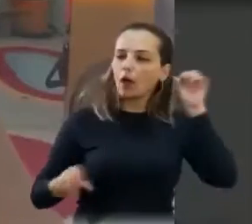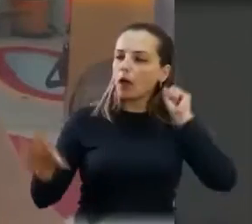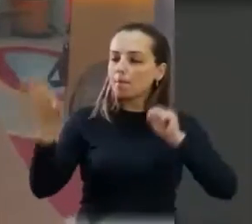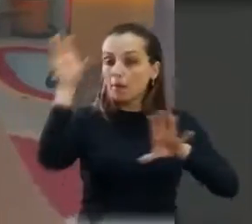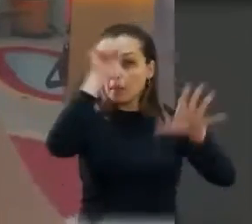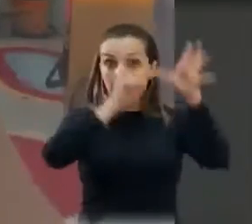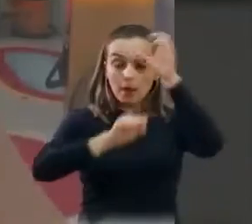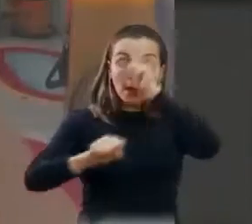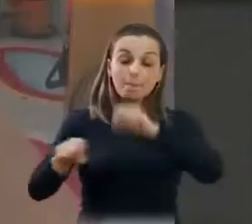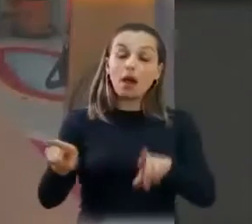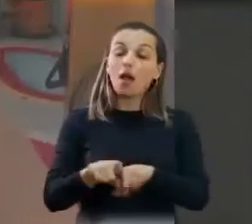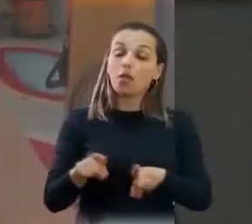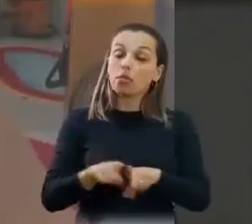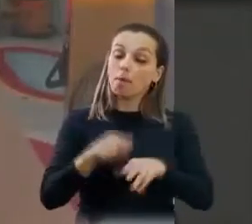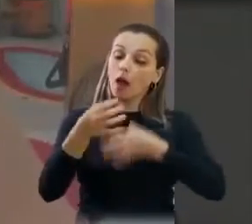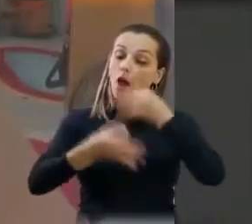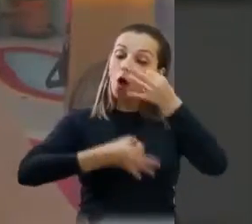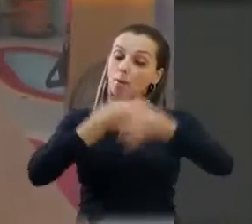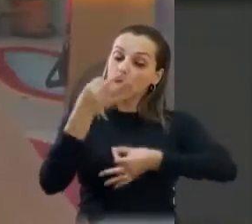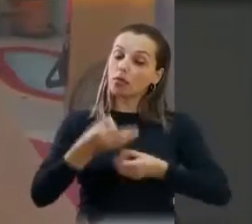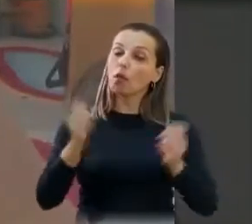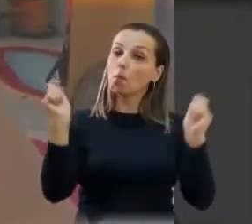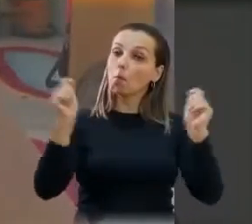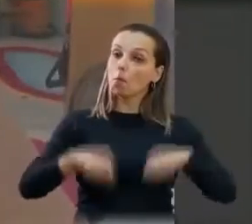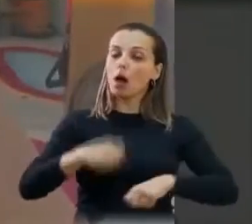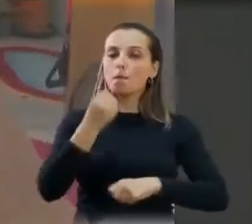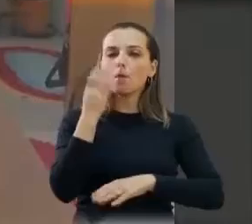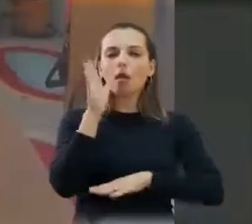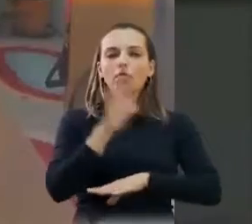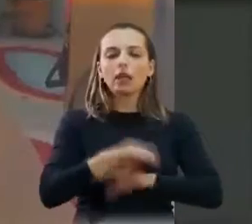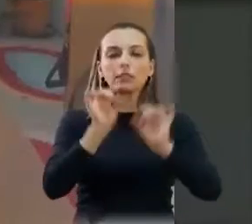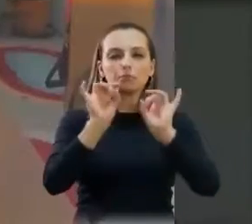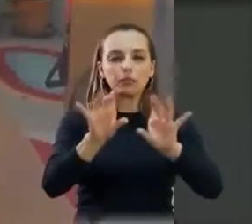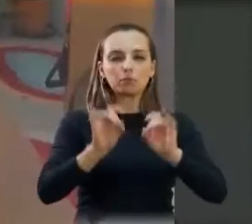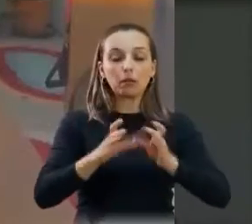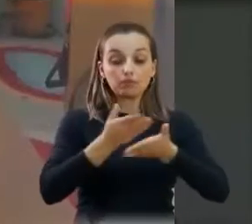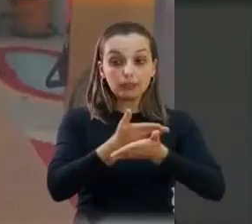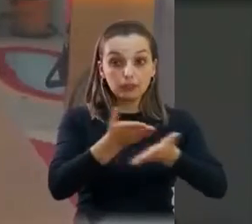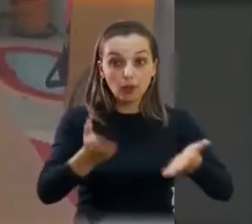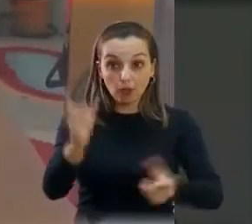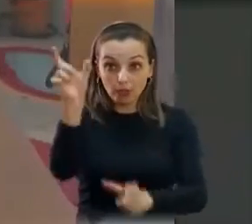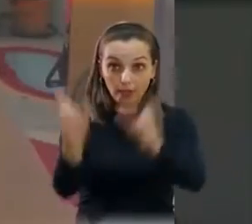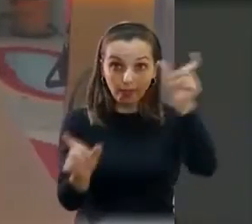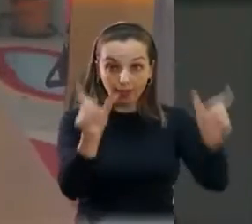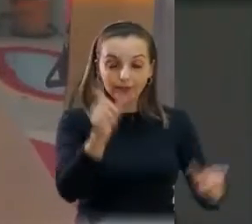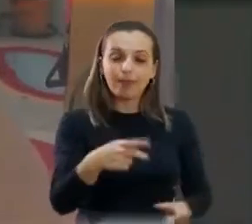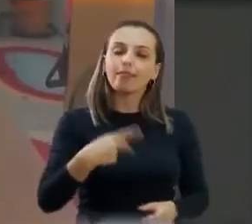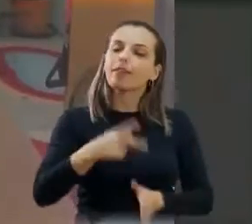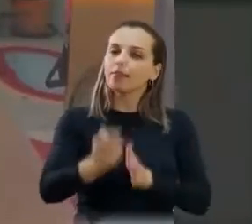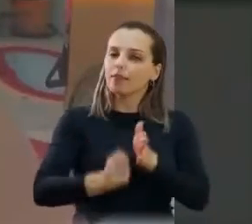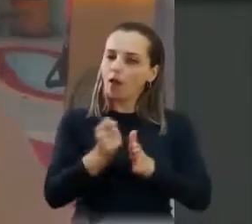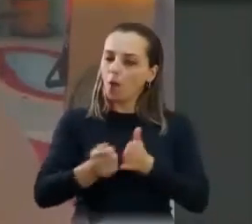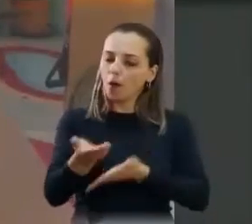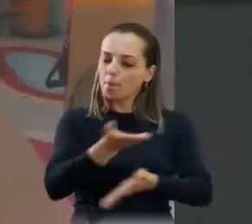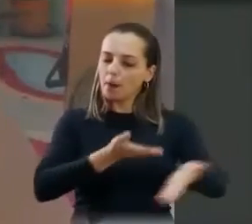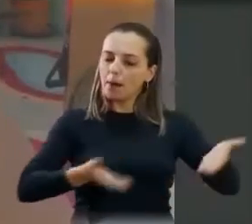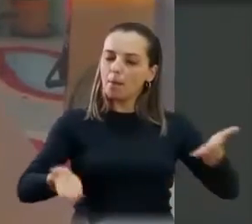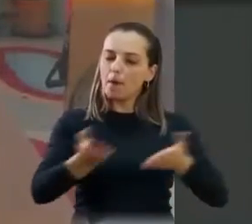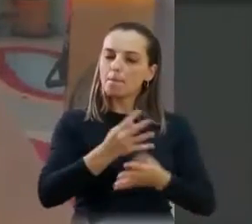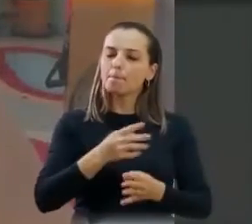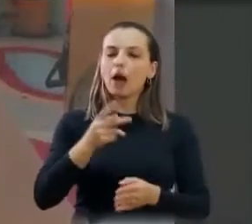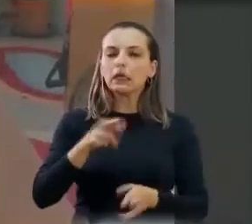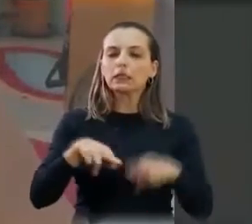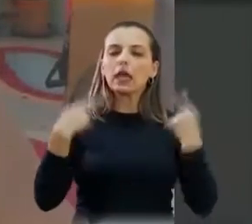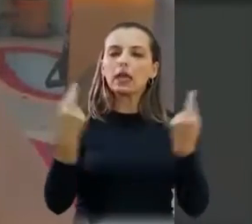aprender e também colocar nossas opiniões. Então, meu boa tarde especial vai para todos os cidadãos araraquarenses que se envolvem, que assistem